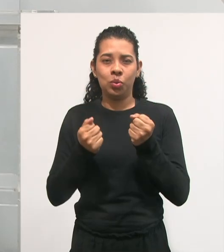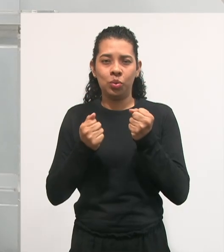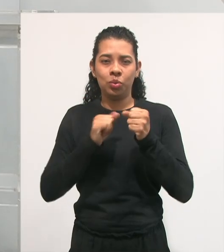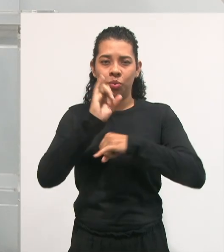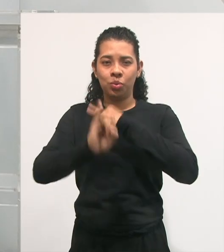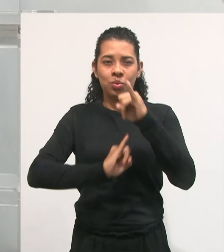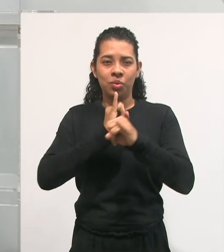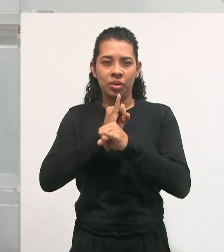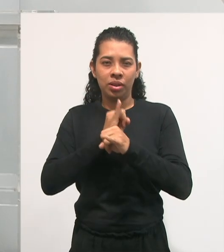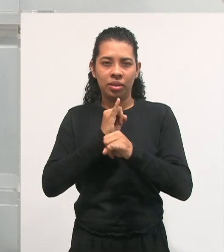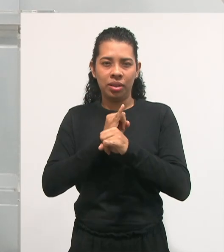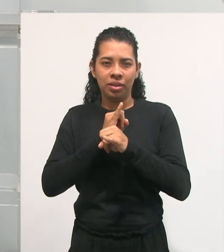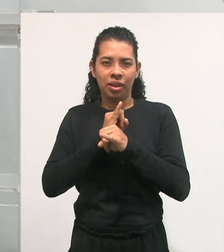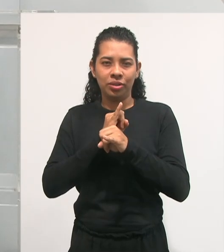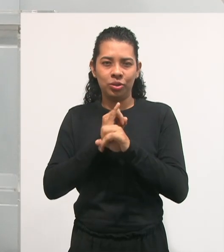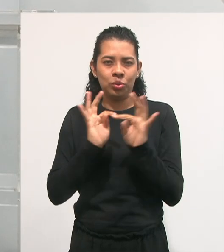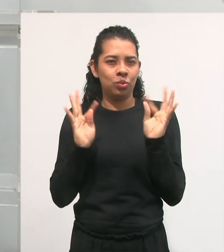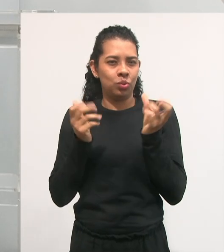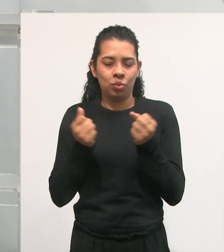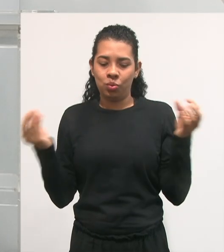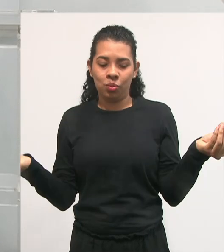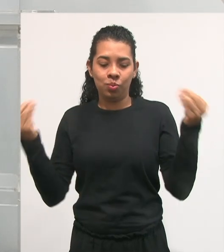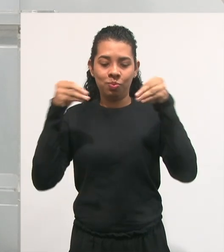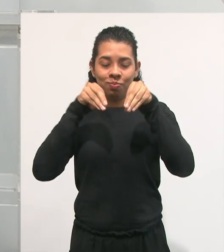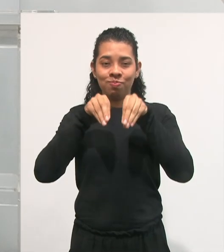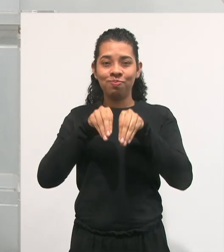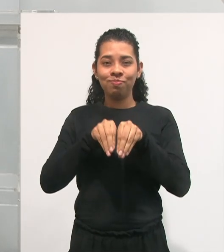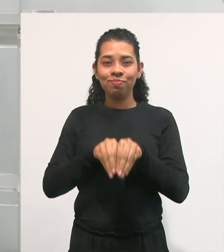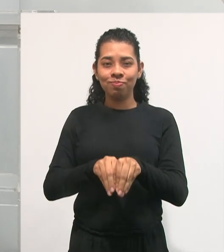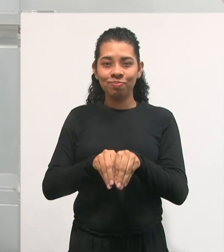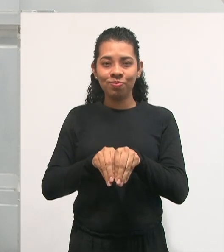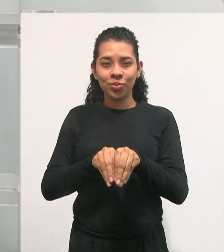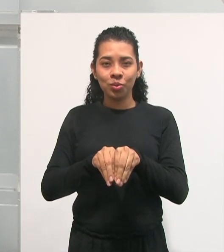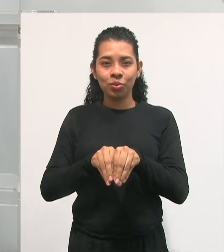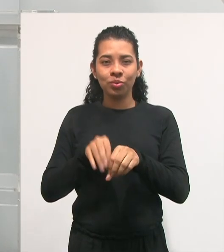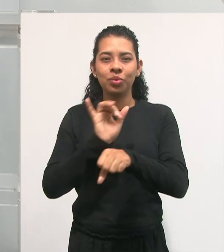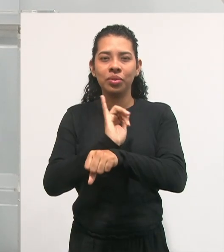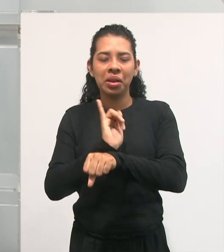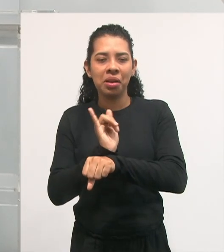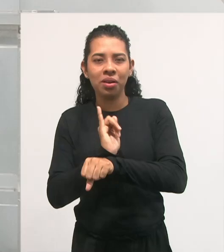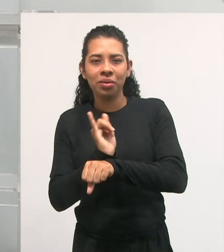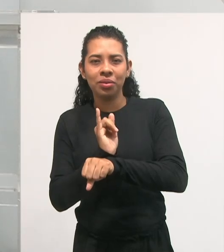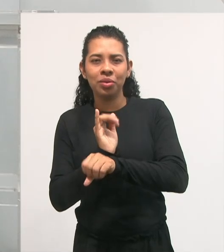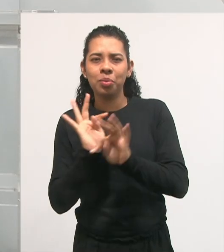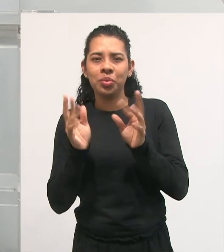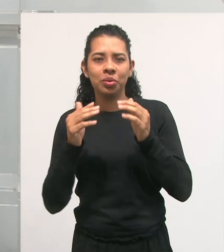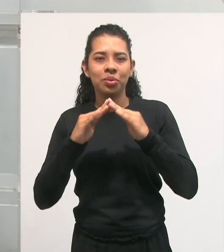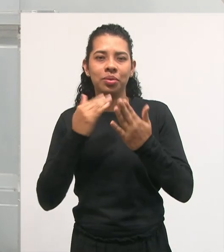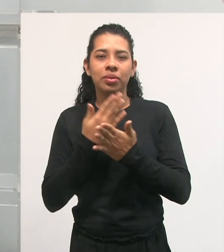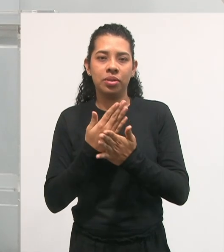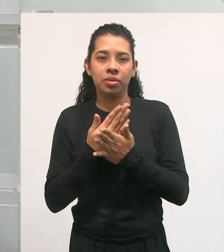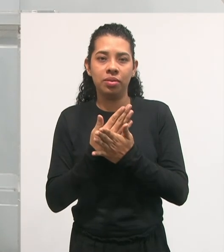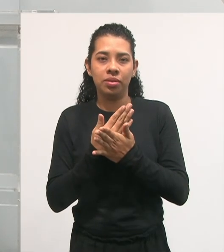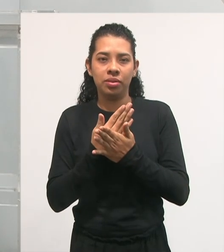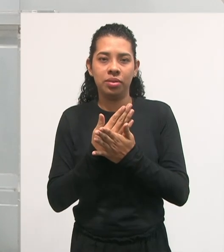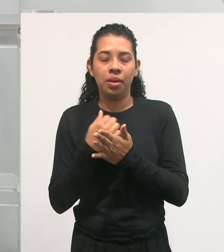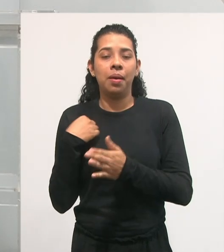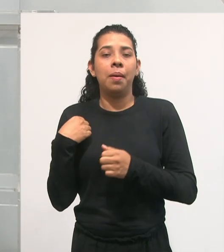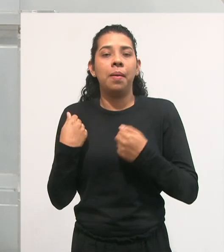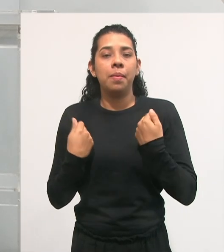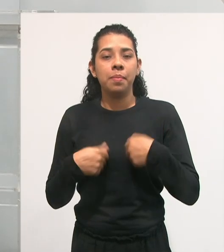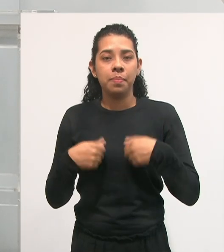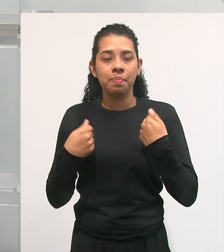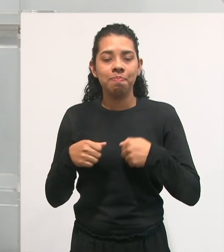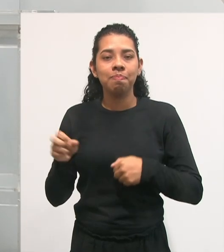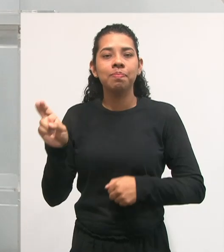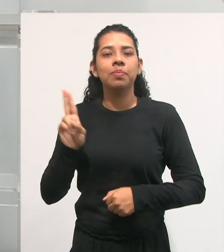né, do dia a dia dos discentes. Por isso, né, que as TICs já estão na sala de aula. Cabe agora a gente utilizá-las também